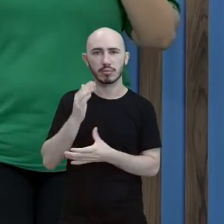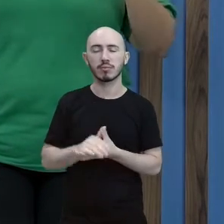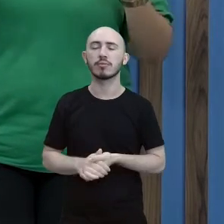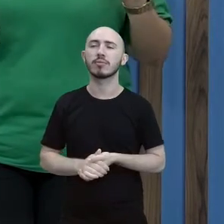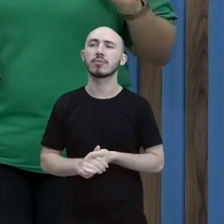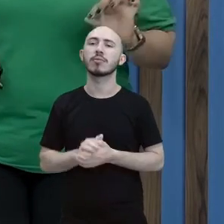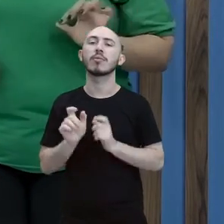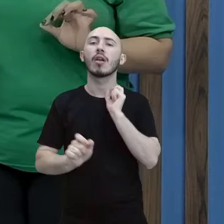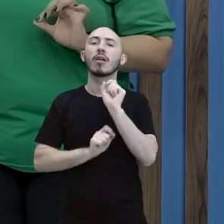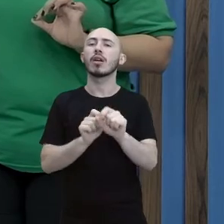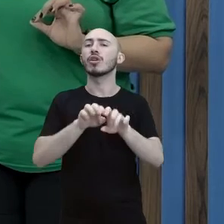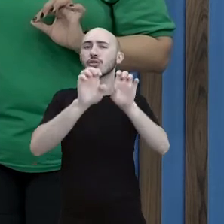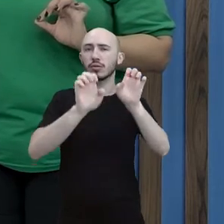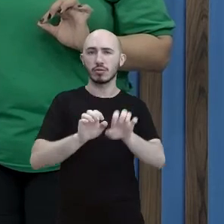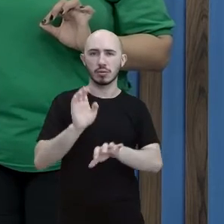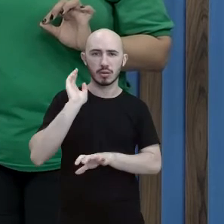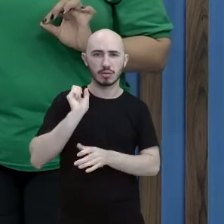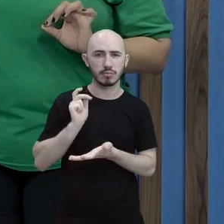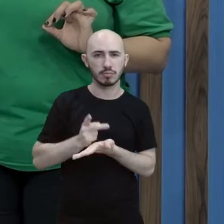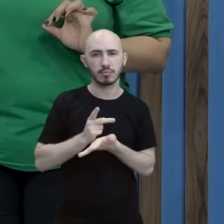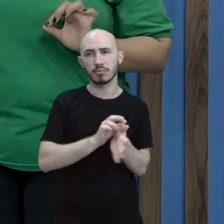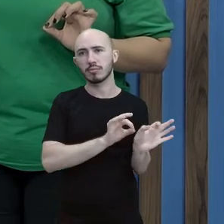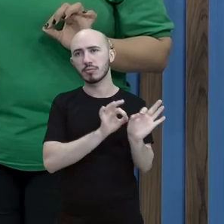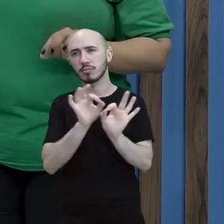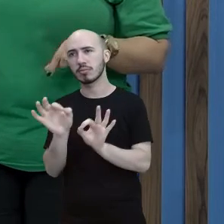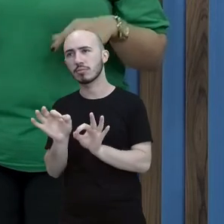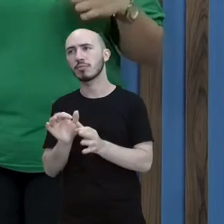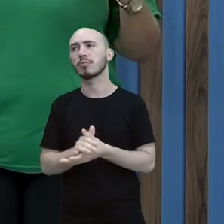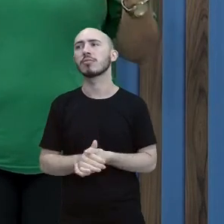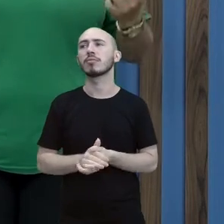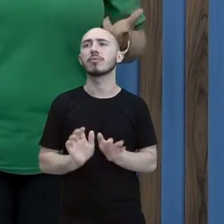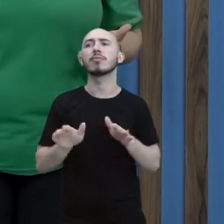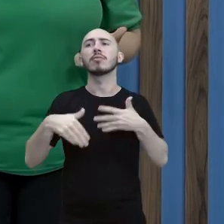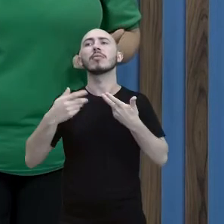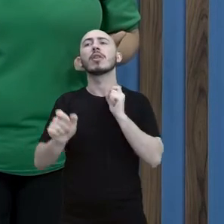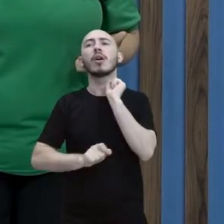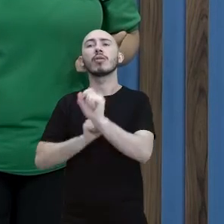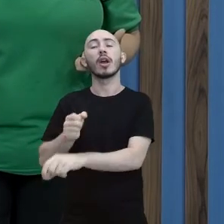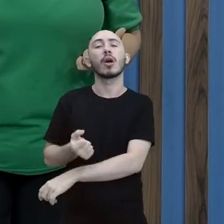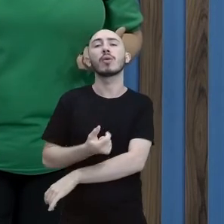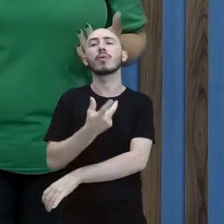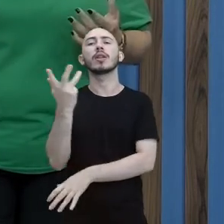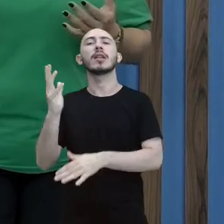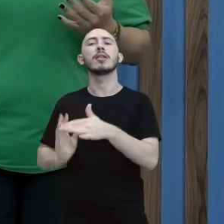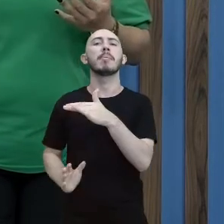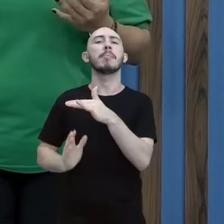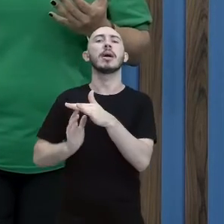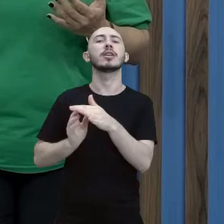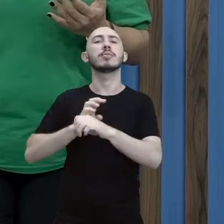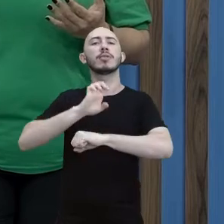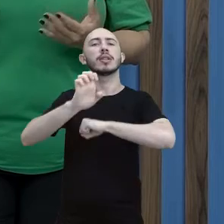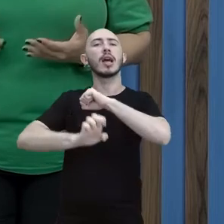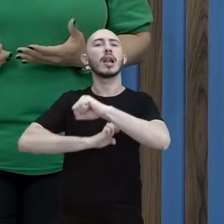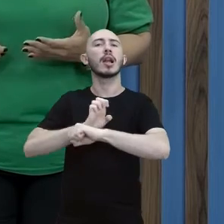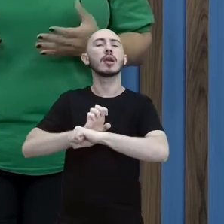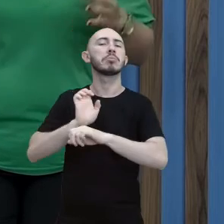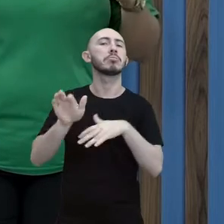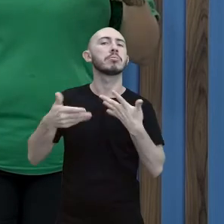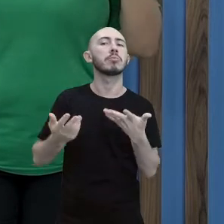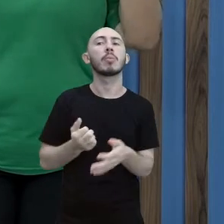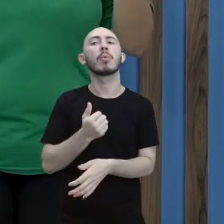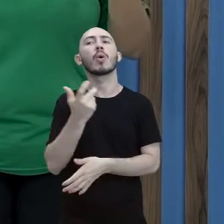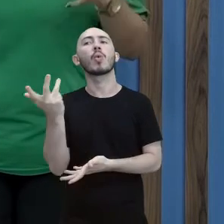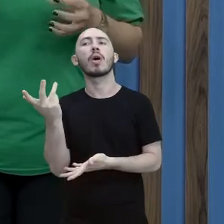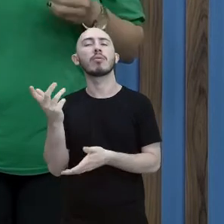à estrutura, tá tudo certinho aí. Mas, quanto ao número máximo de elétrons, quais foram os números que